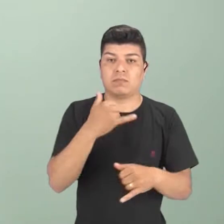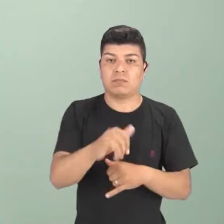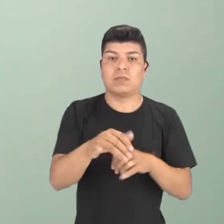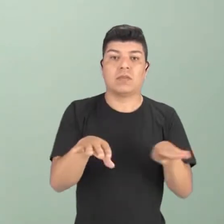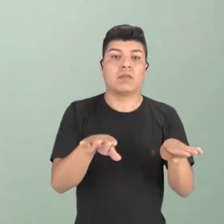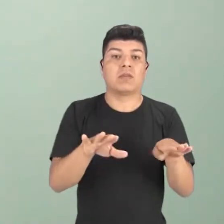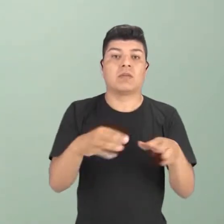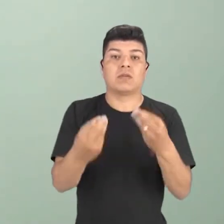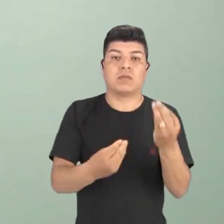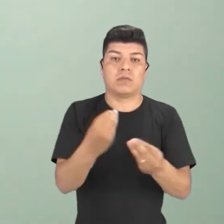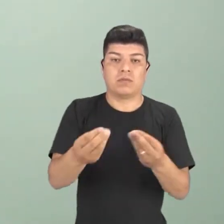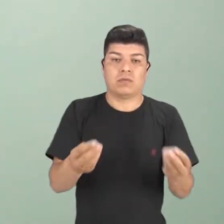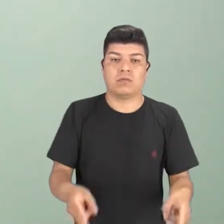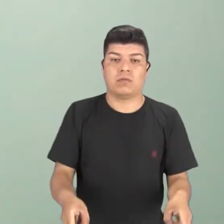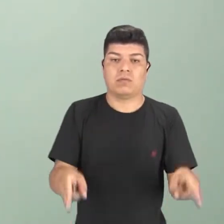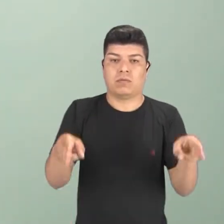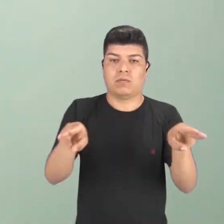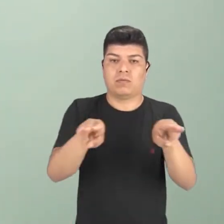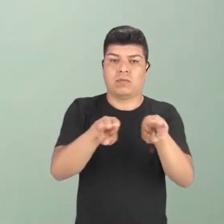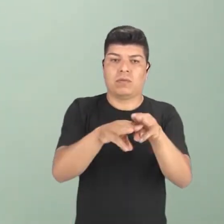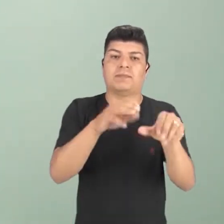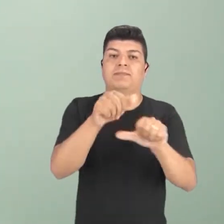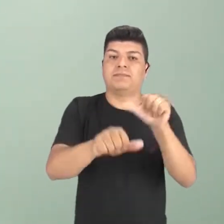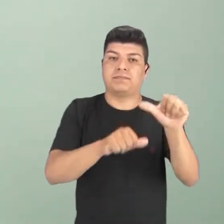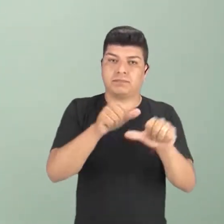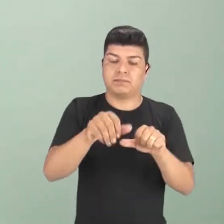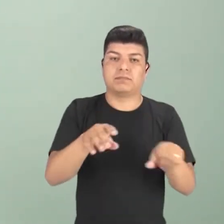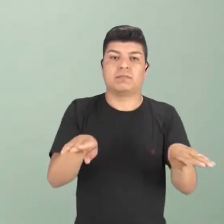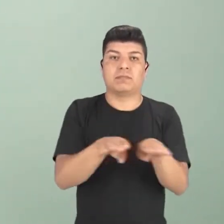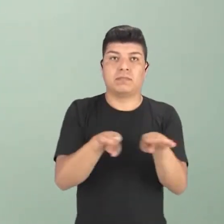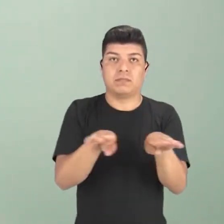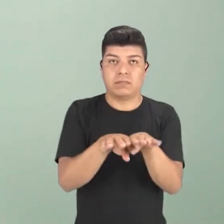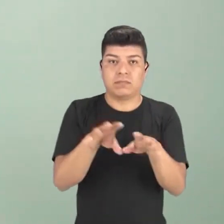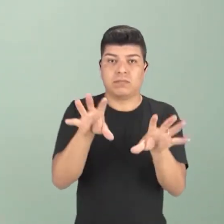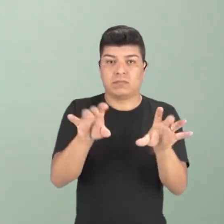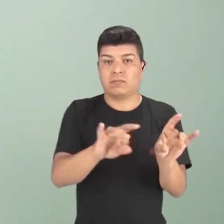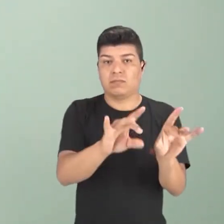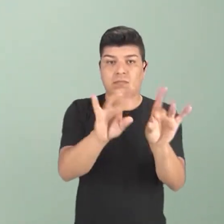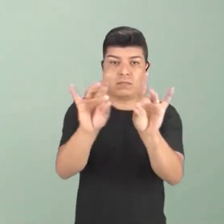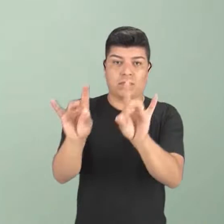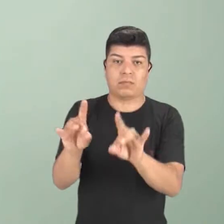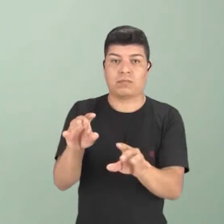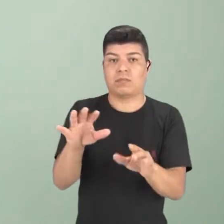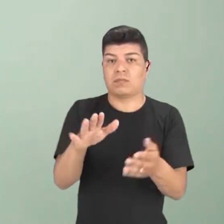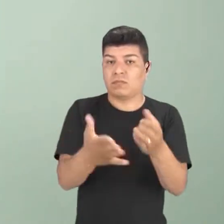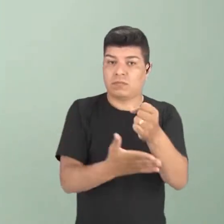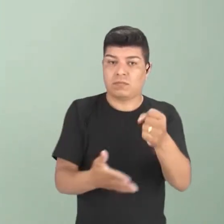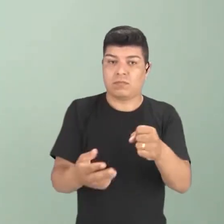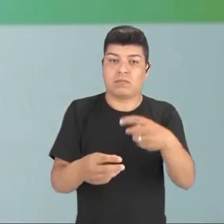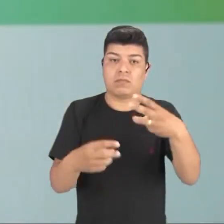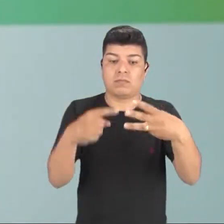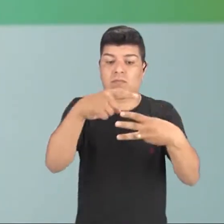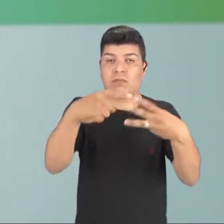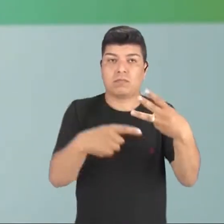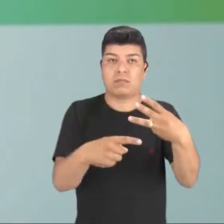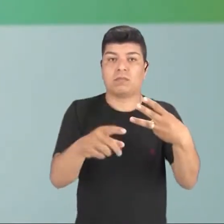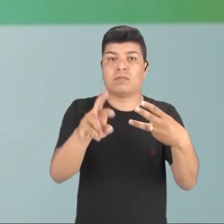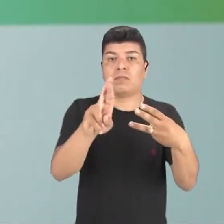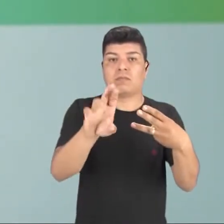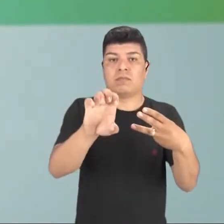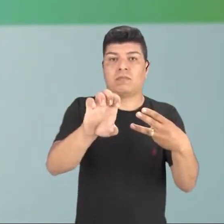a forma do campo magnético vai mudar ali também e a gente vai ver essas especificidades. São basicamente 3: fios